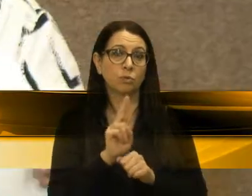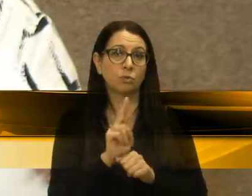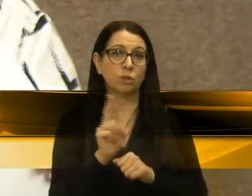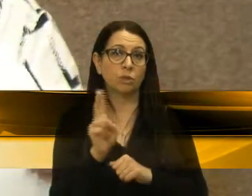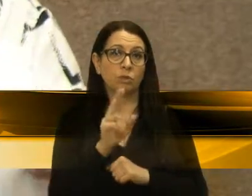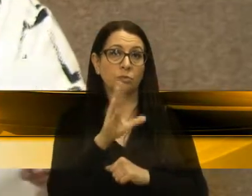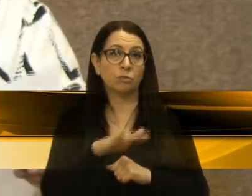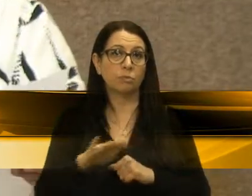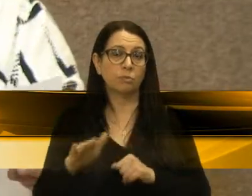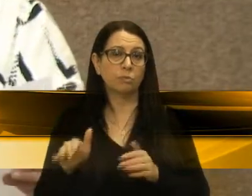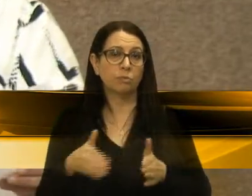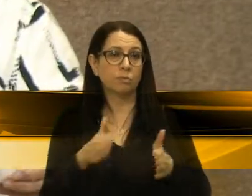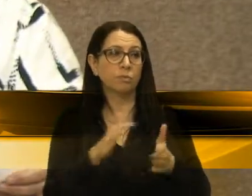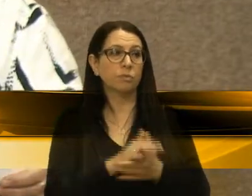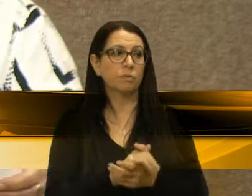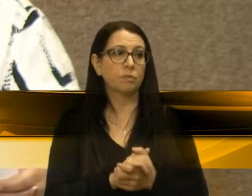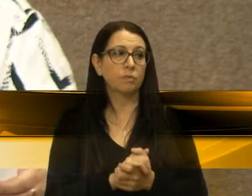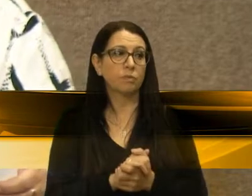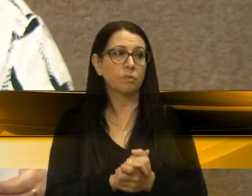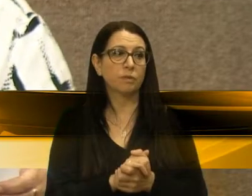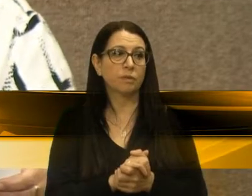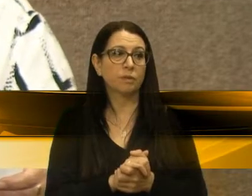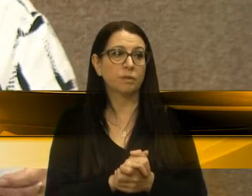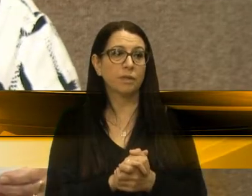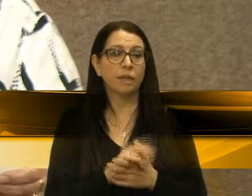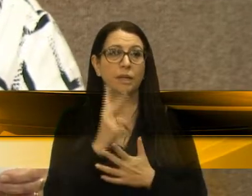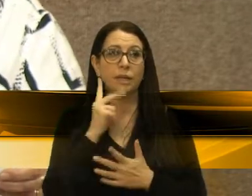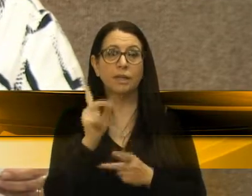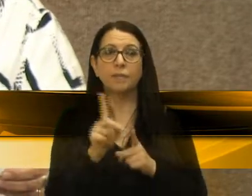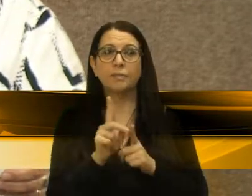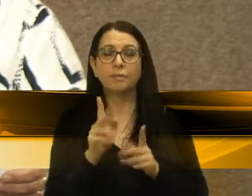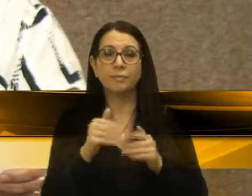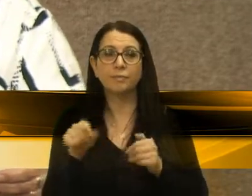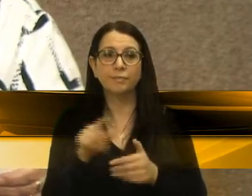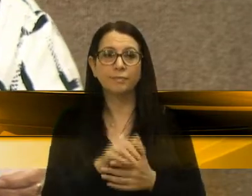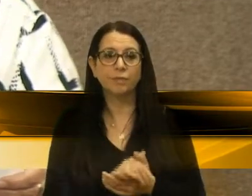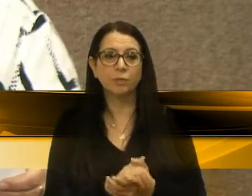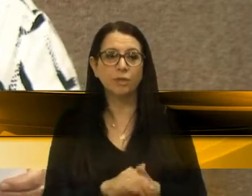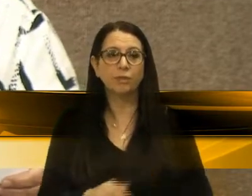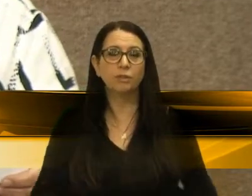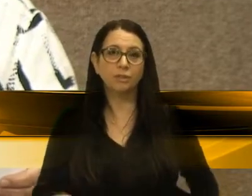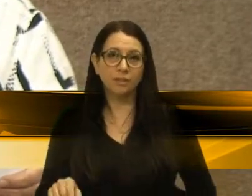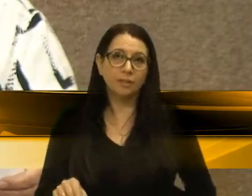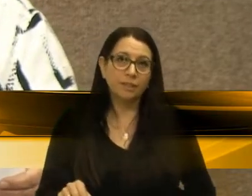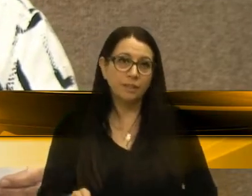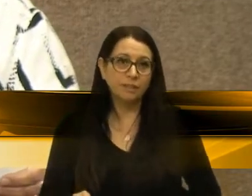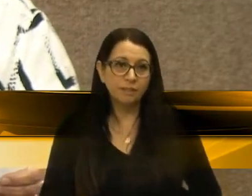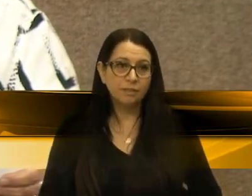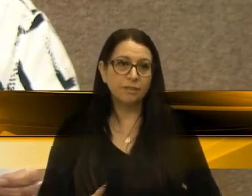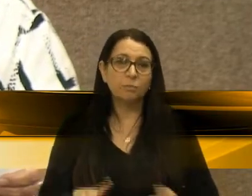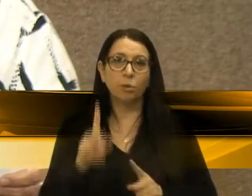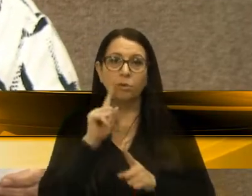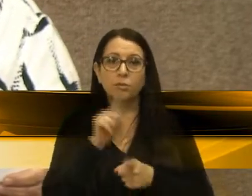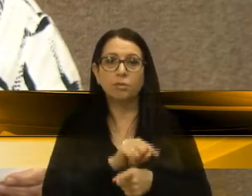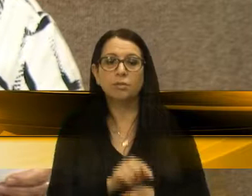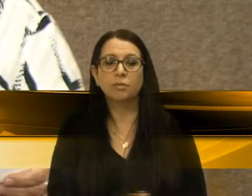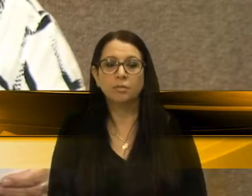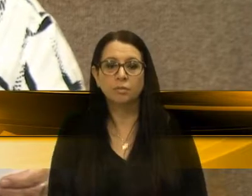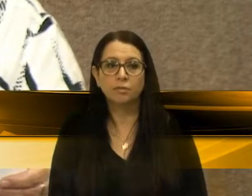nome de uma estrada, eu peço a palavra ao seu presidente para fazer